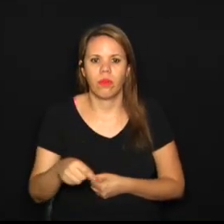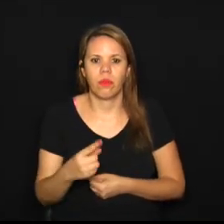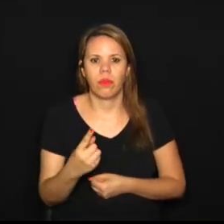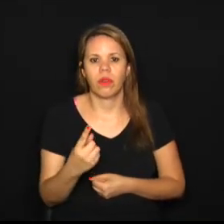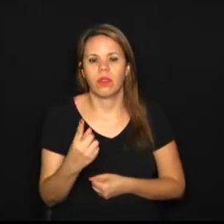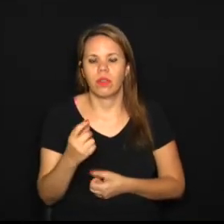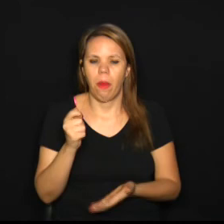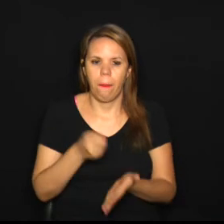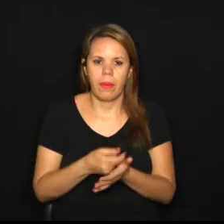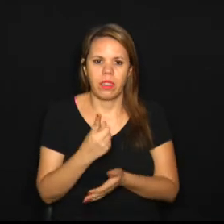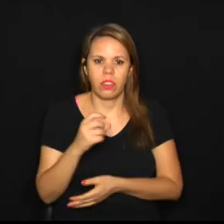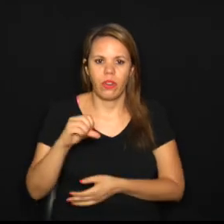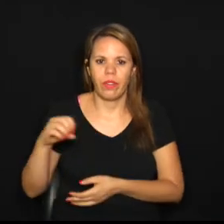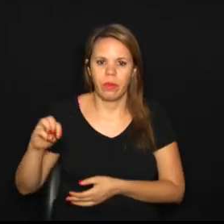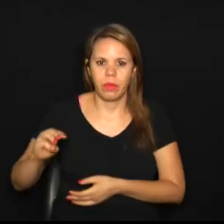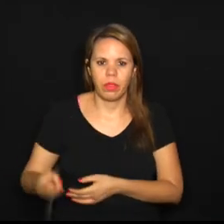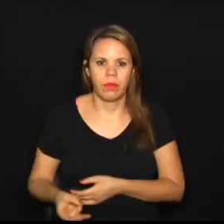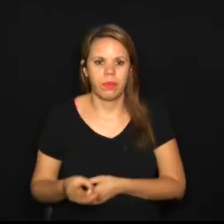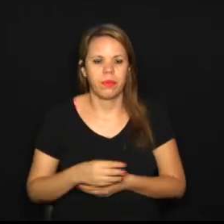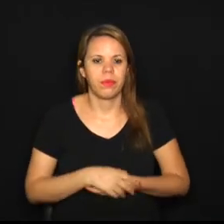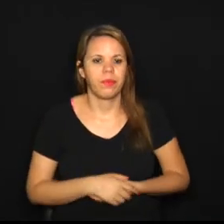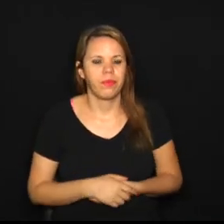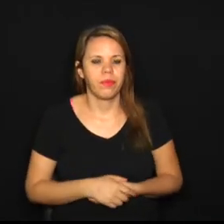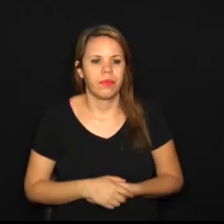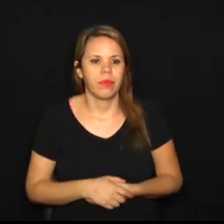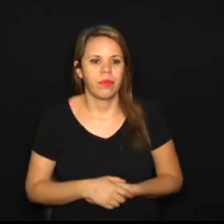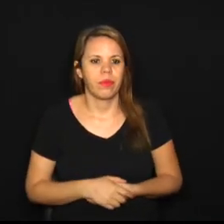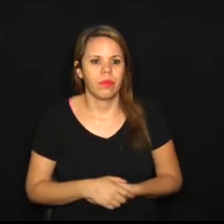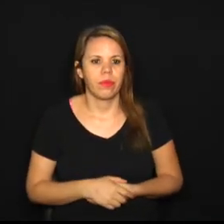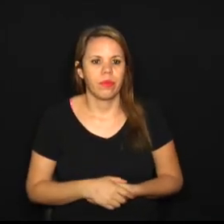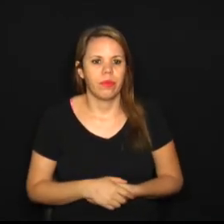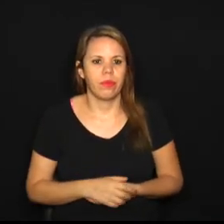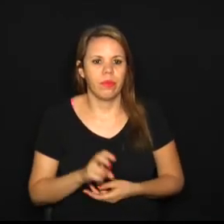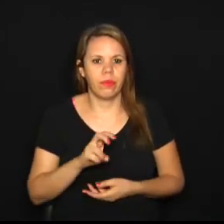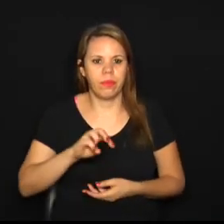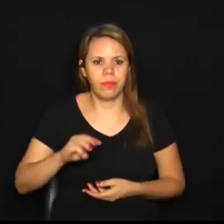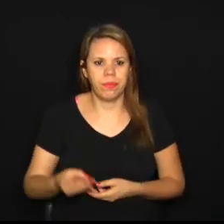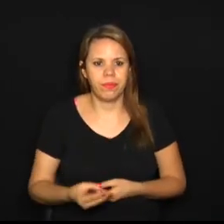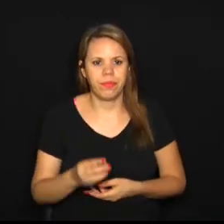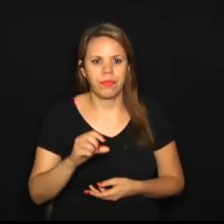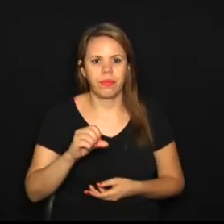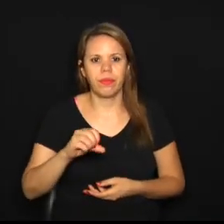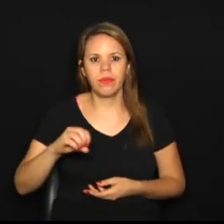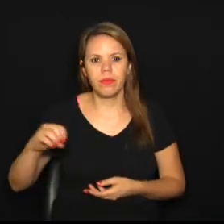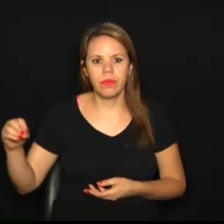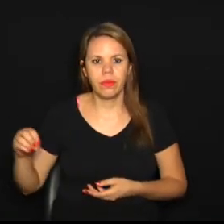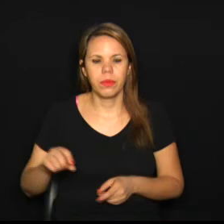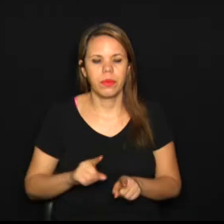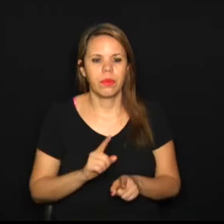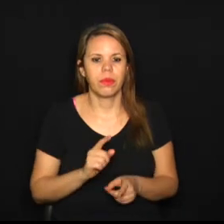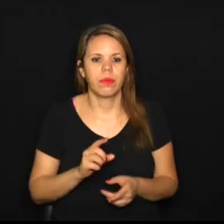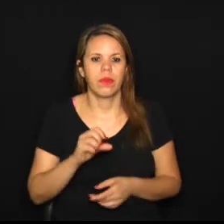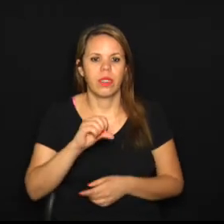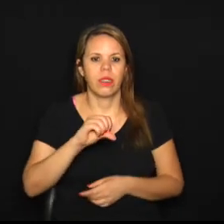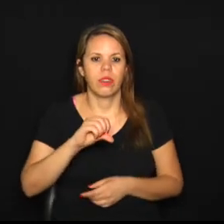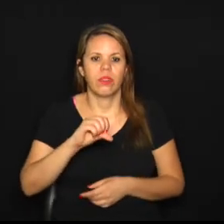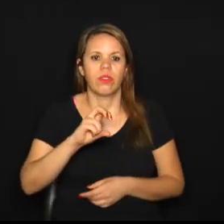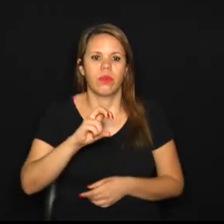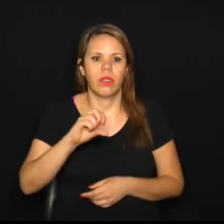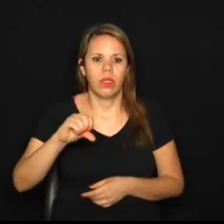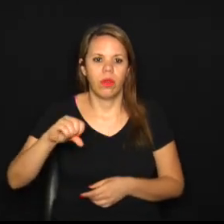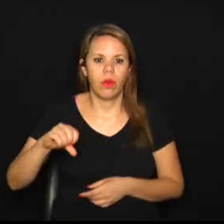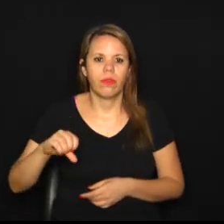190 milhões. As inversões financeiras, a previsão era de 5.900.000, realizou, empenhou